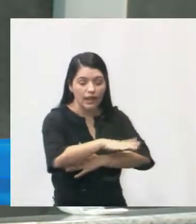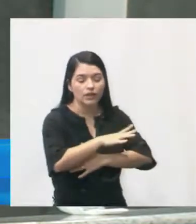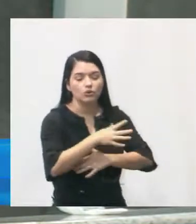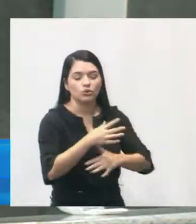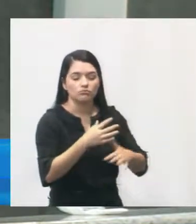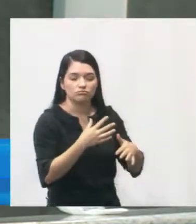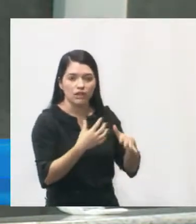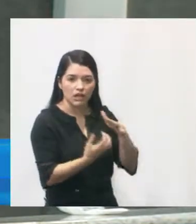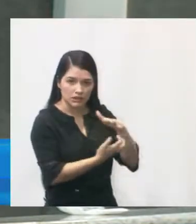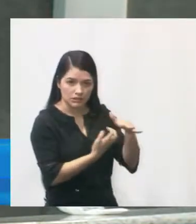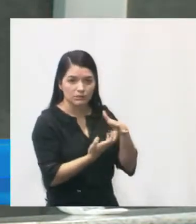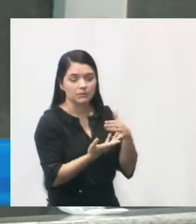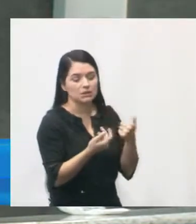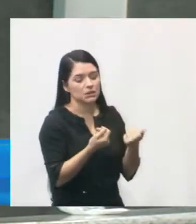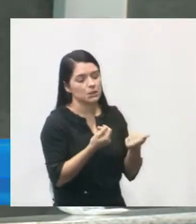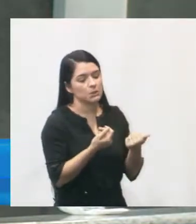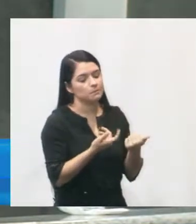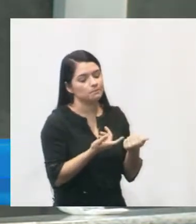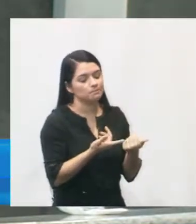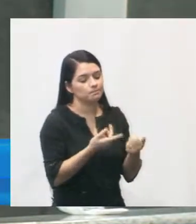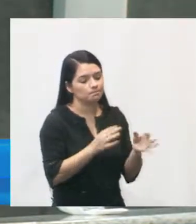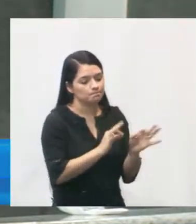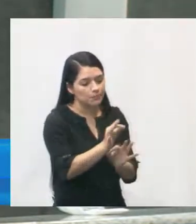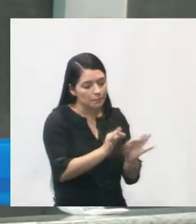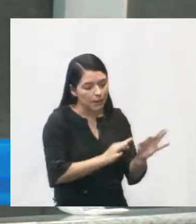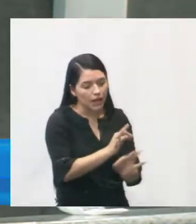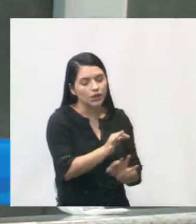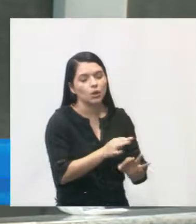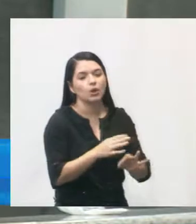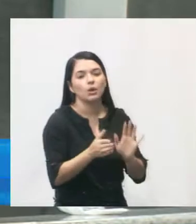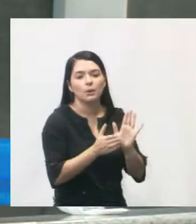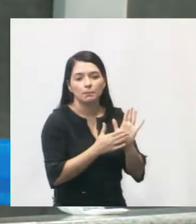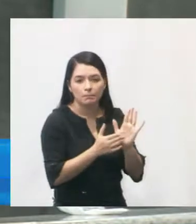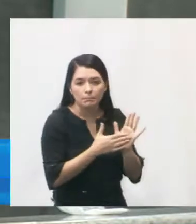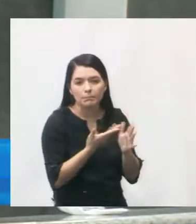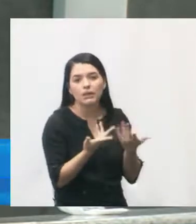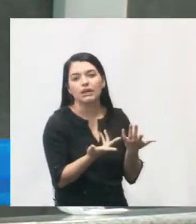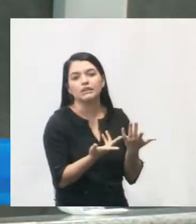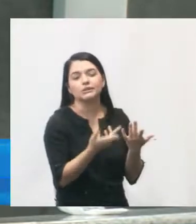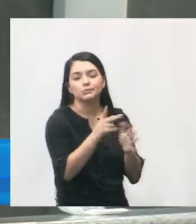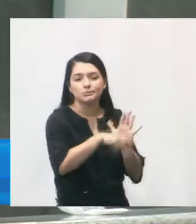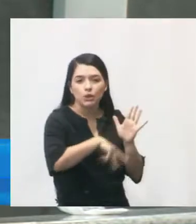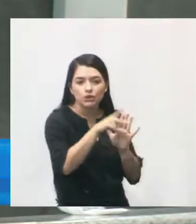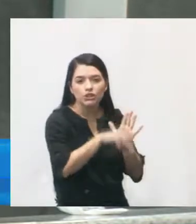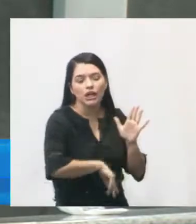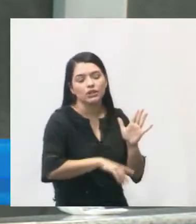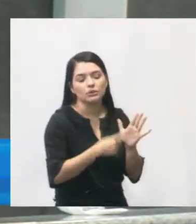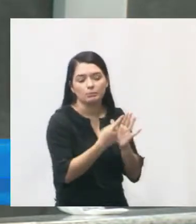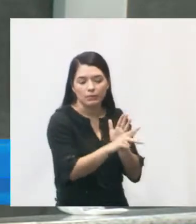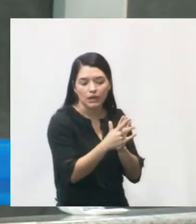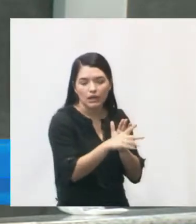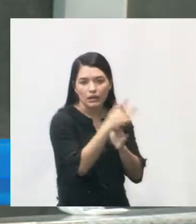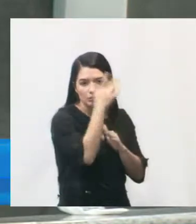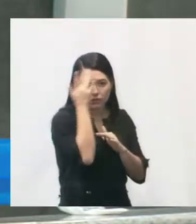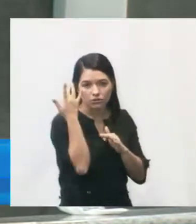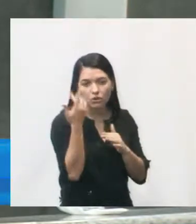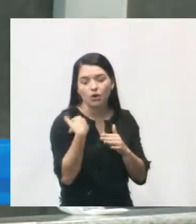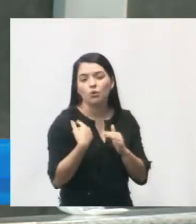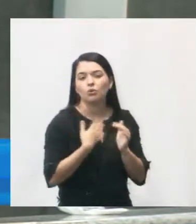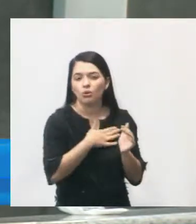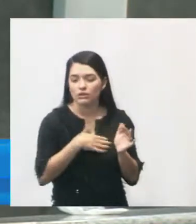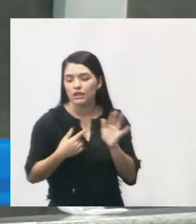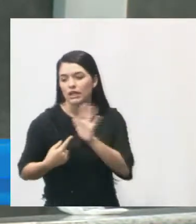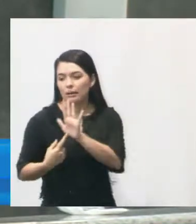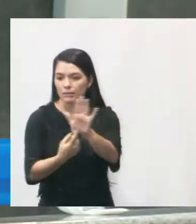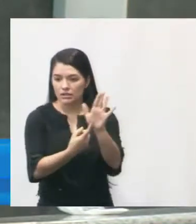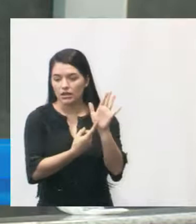engenheiro associado, nós, de forma gratuita, fizeram um projeto para a comunidade em Enseada do Suá, que eu gostaria de apresentar e dar